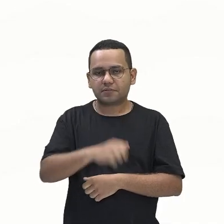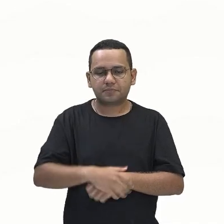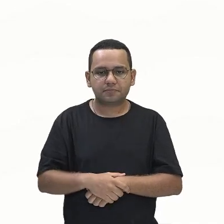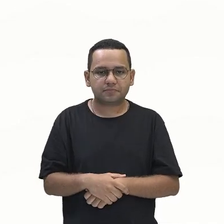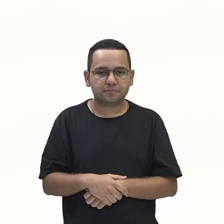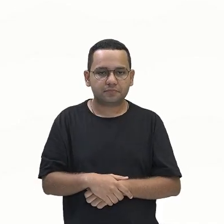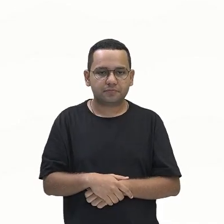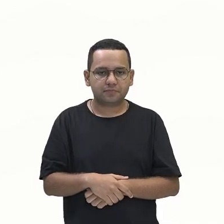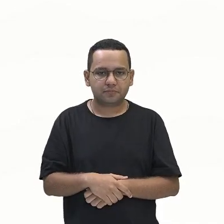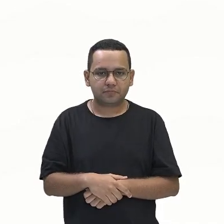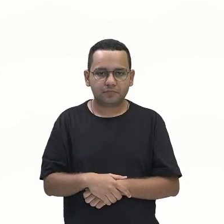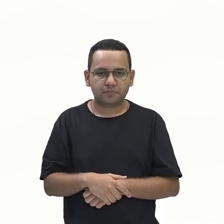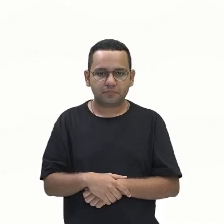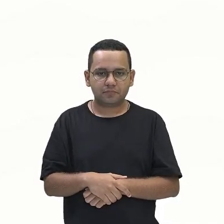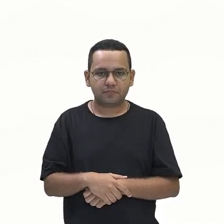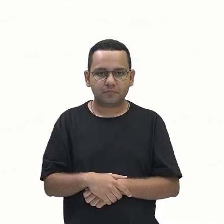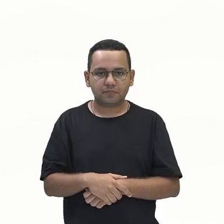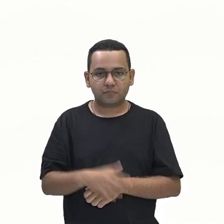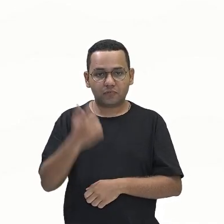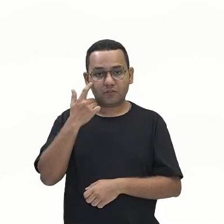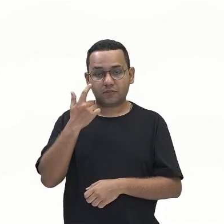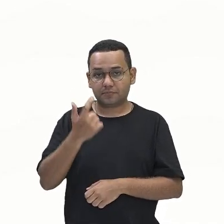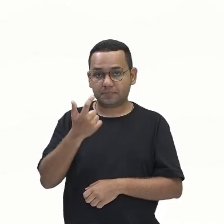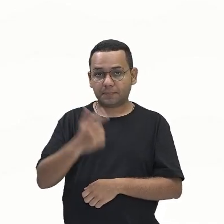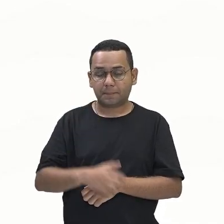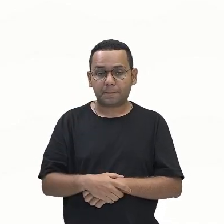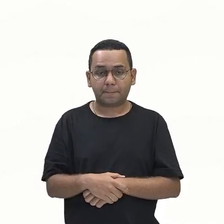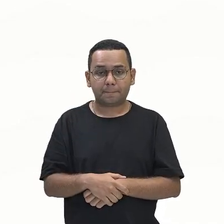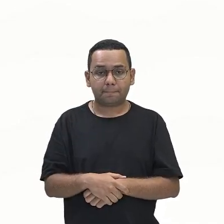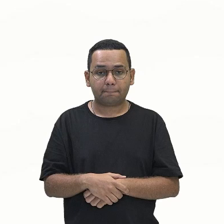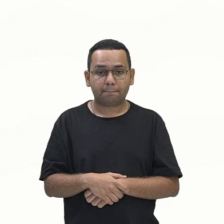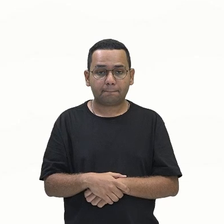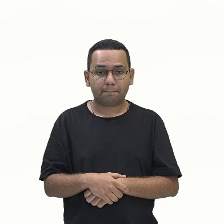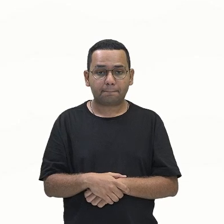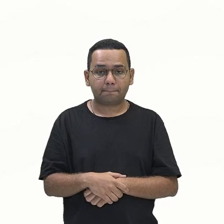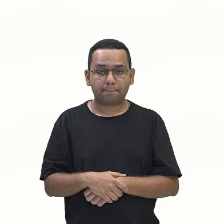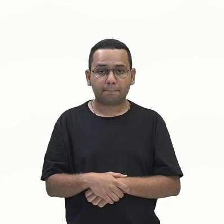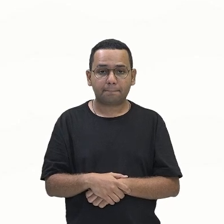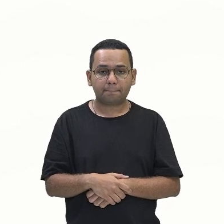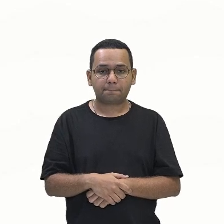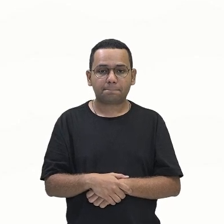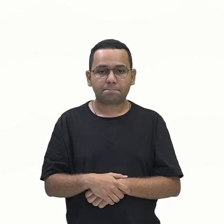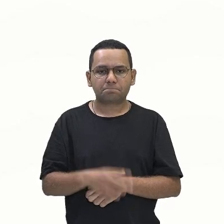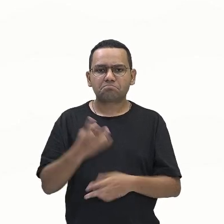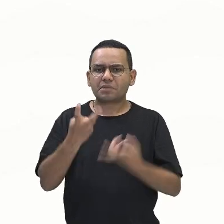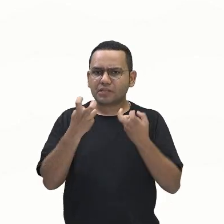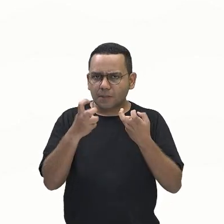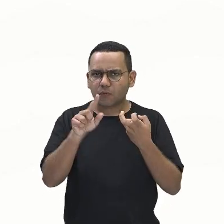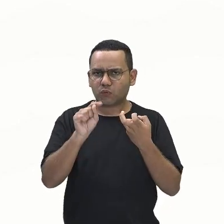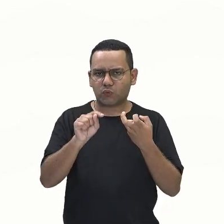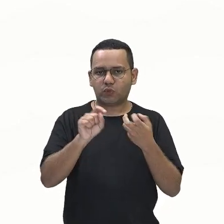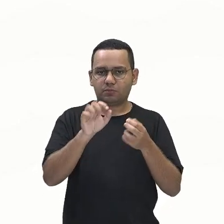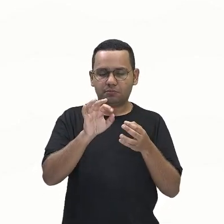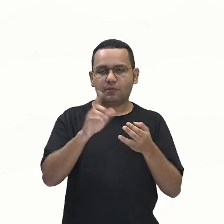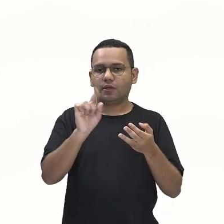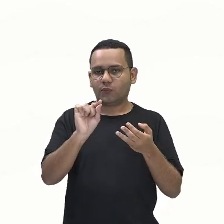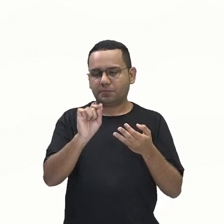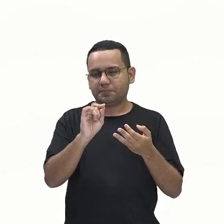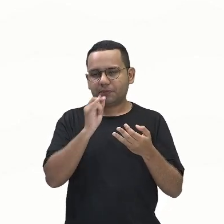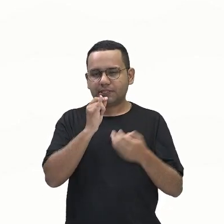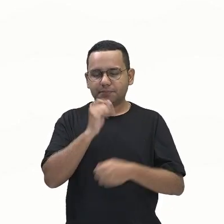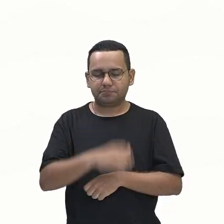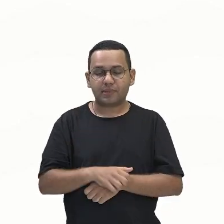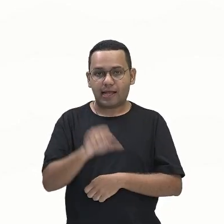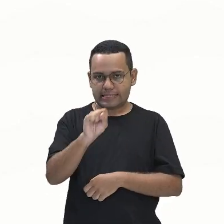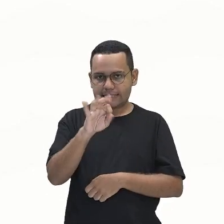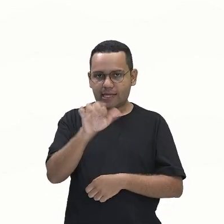inclusive representado por uma seta, né? Por essa amplitude aí que vai desde a profundeza